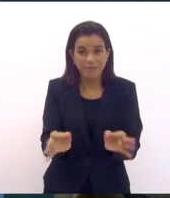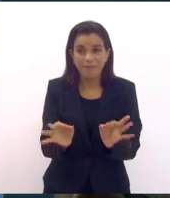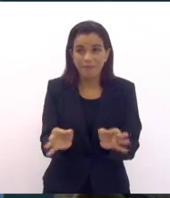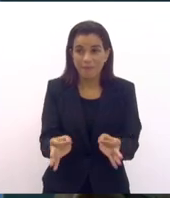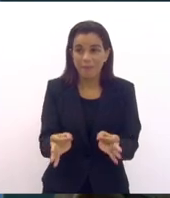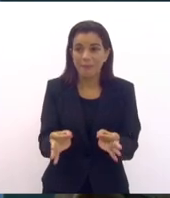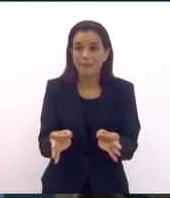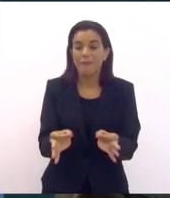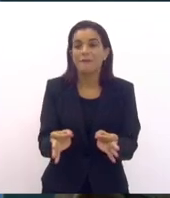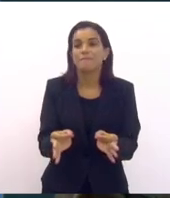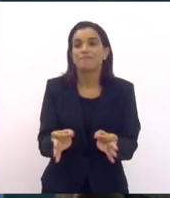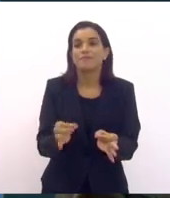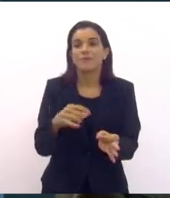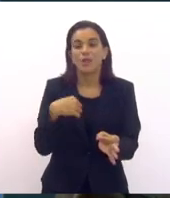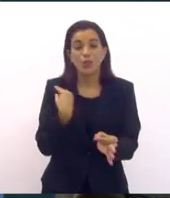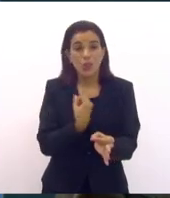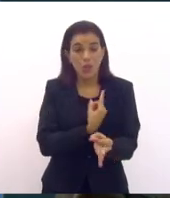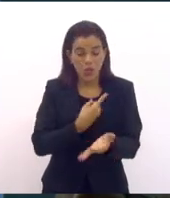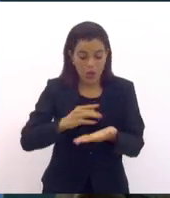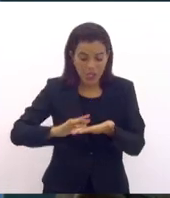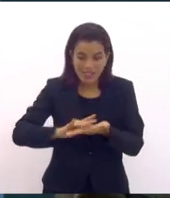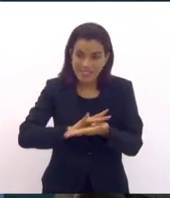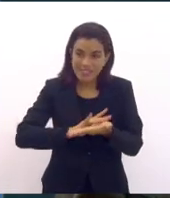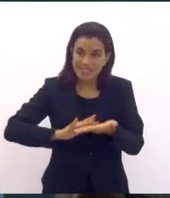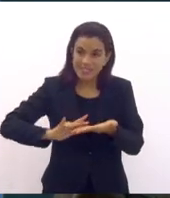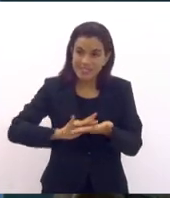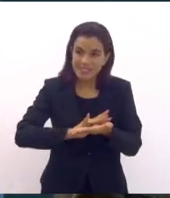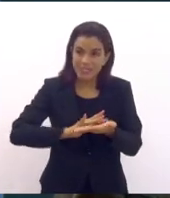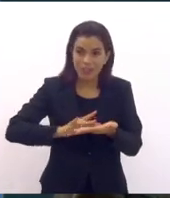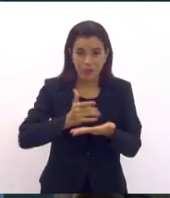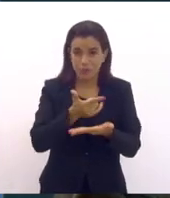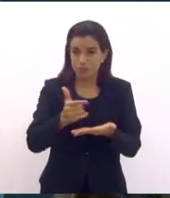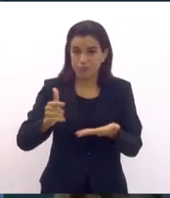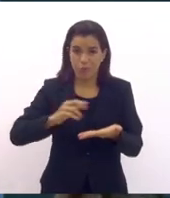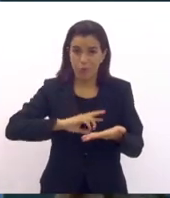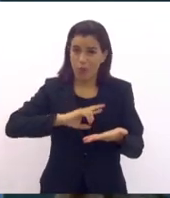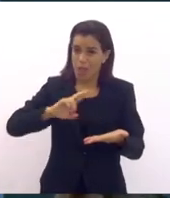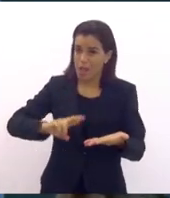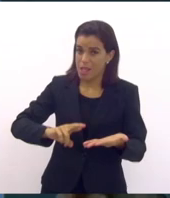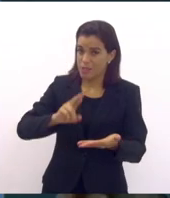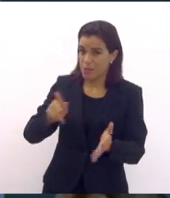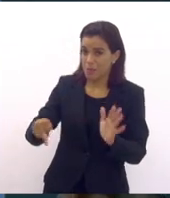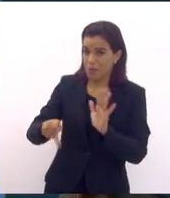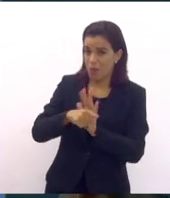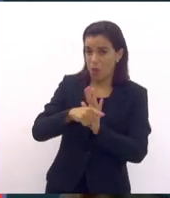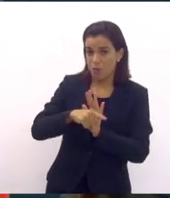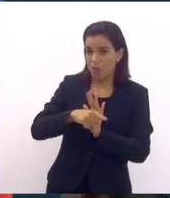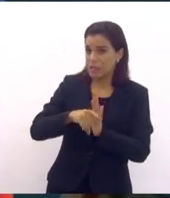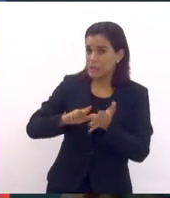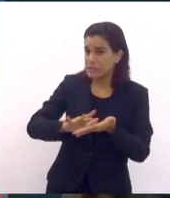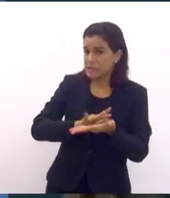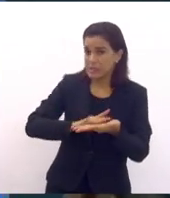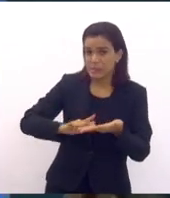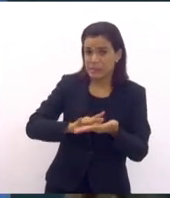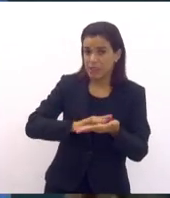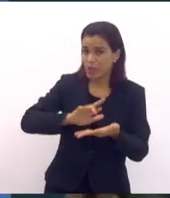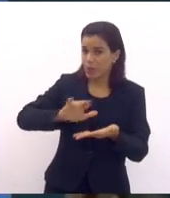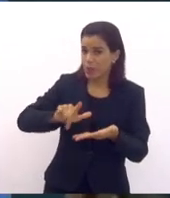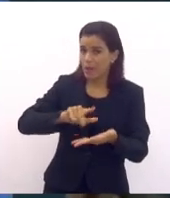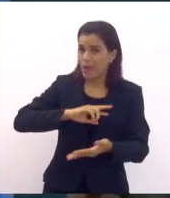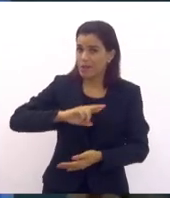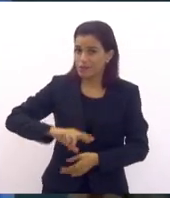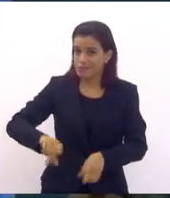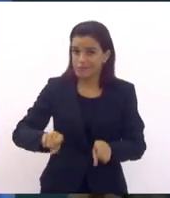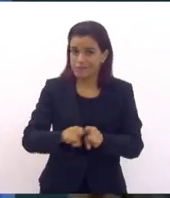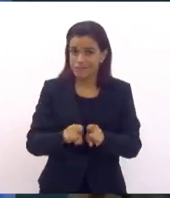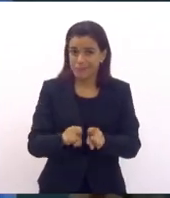E nós como ciganos nós não temos uma religião própria e nem somos uma religião mas estamos apoiando